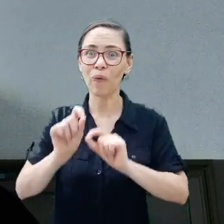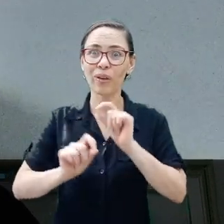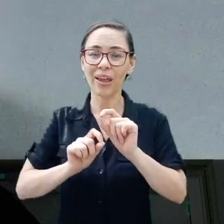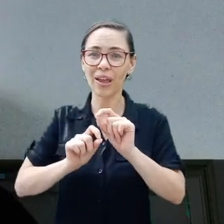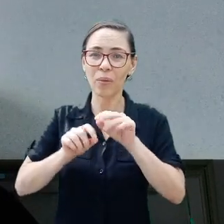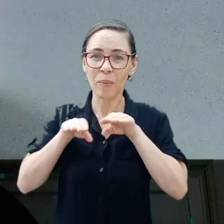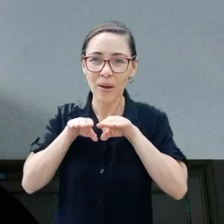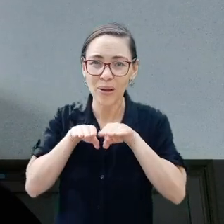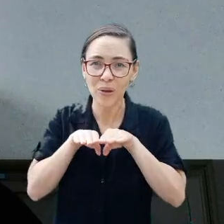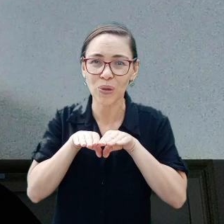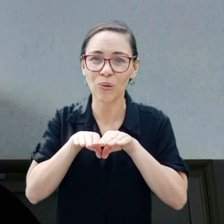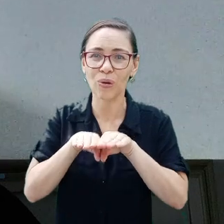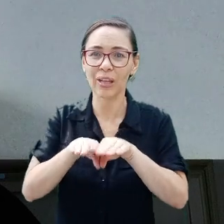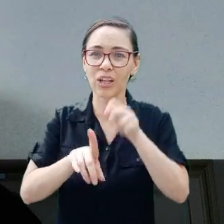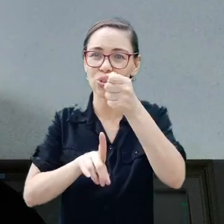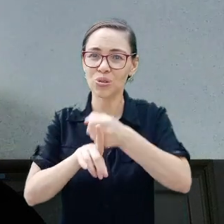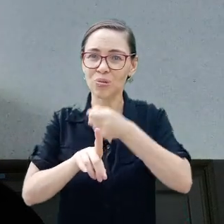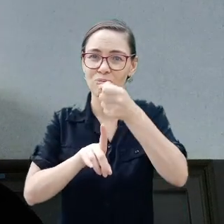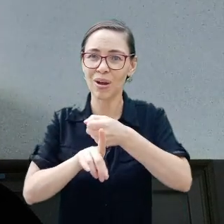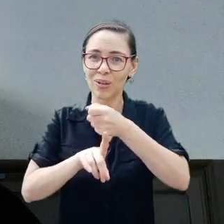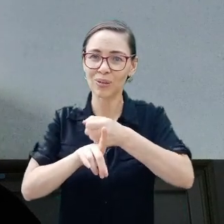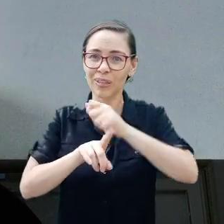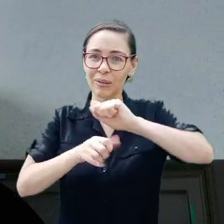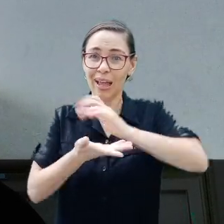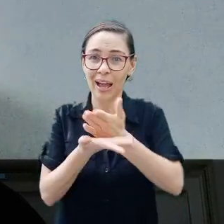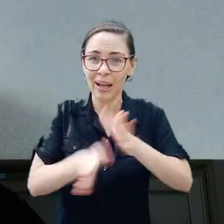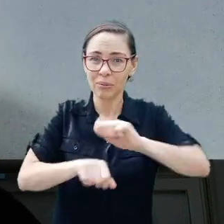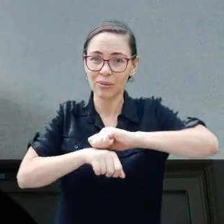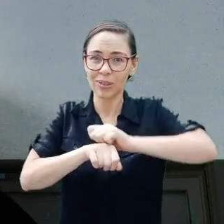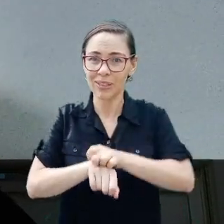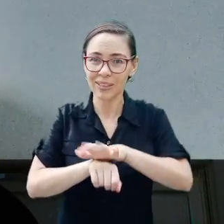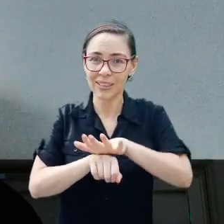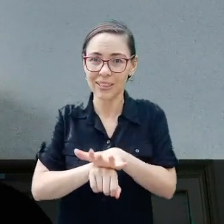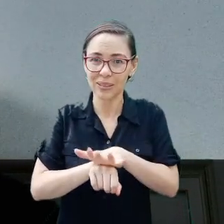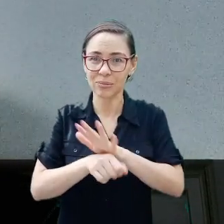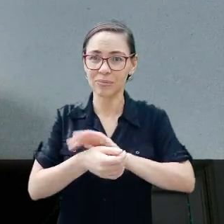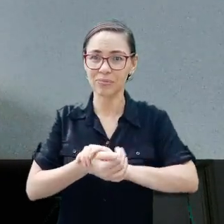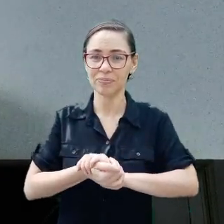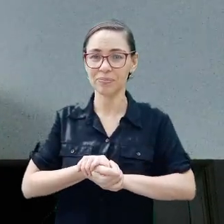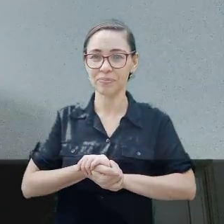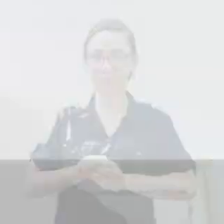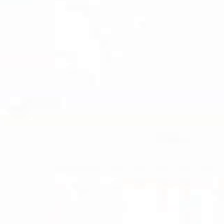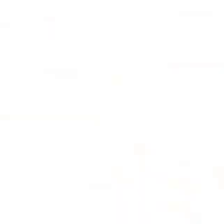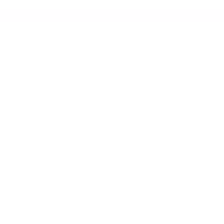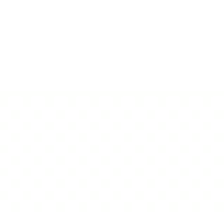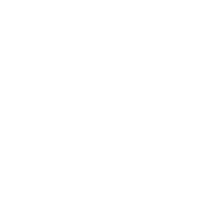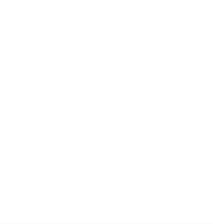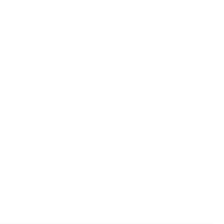certamente, a partir daí, termos efetivamente uma luta antirracista.